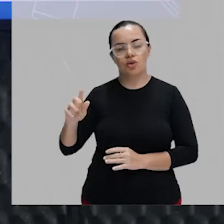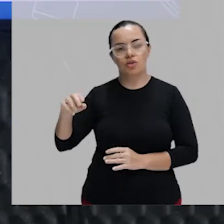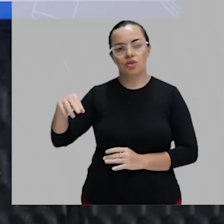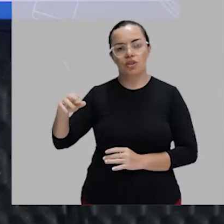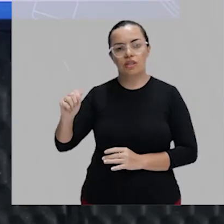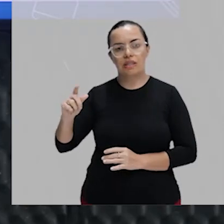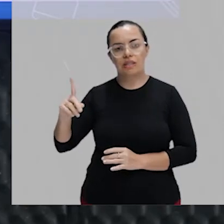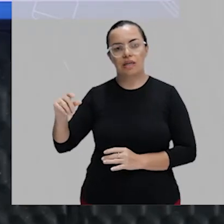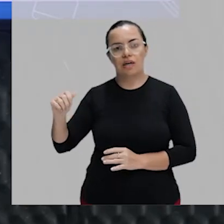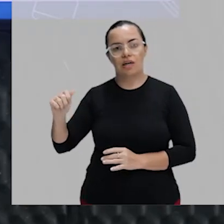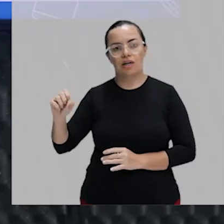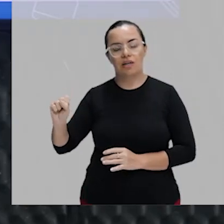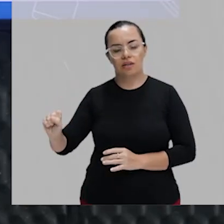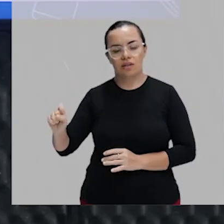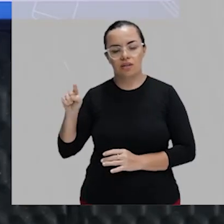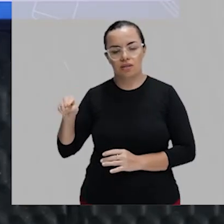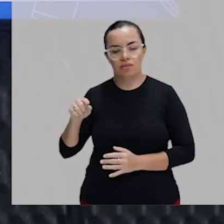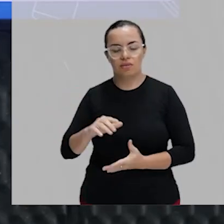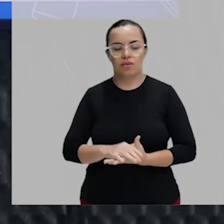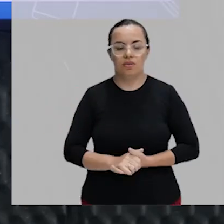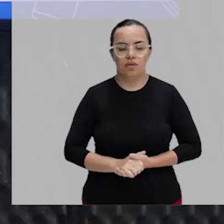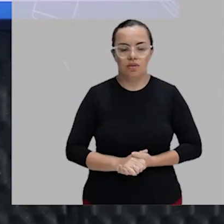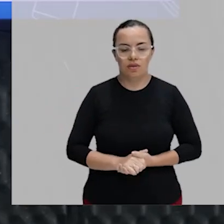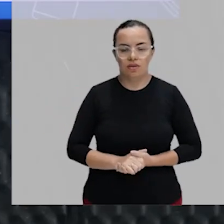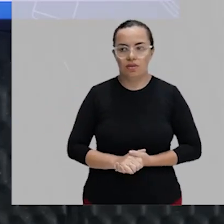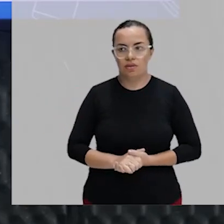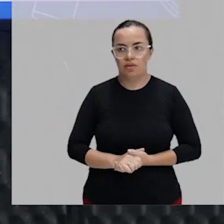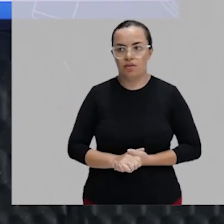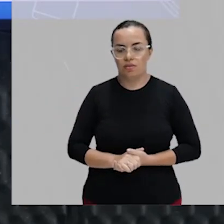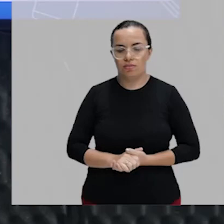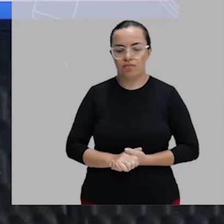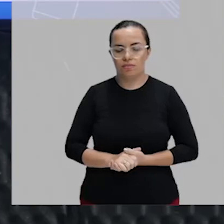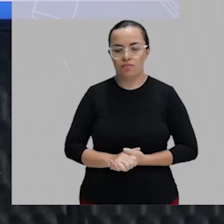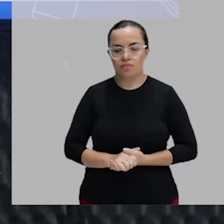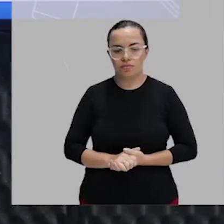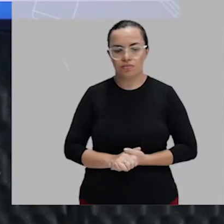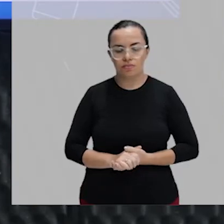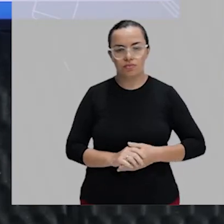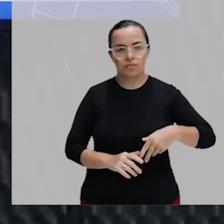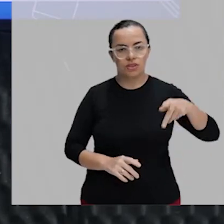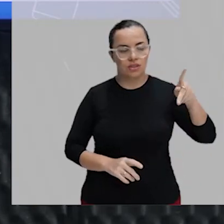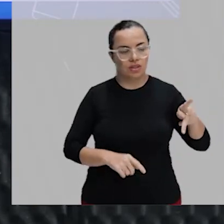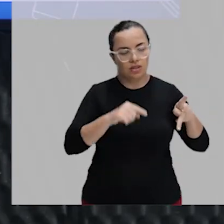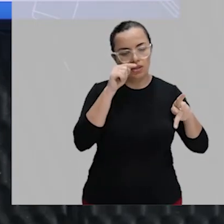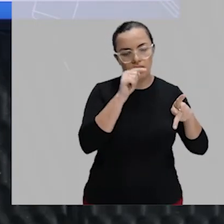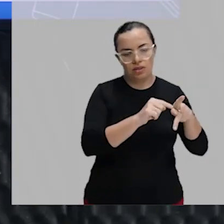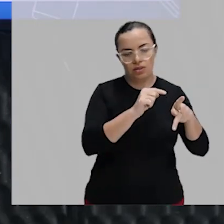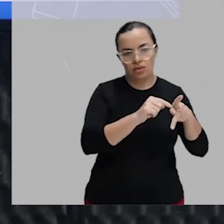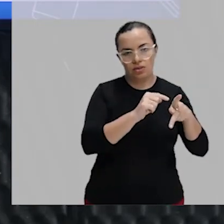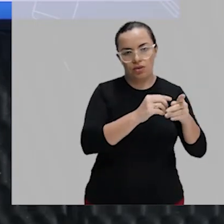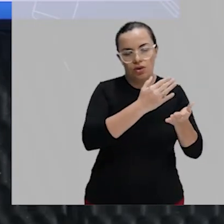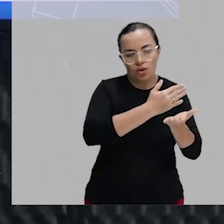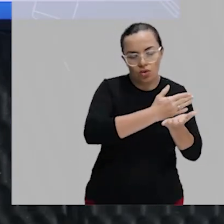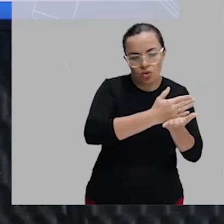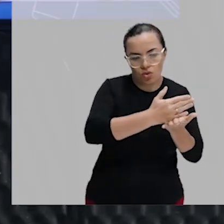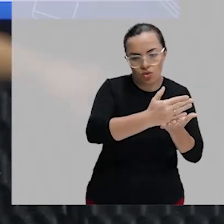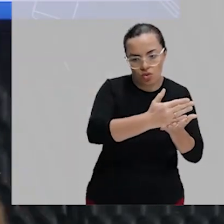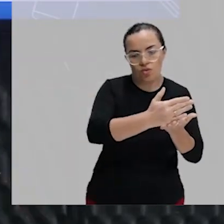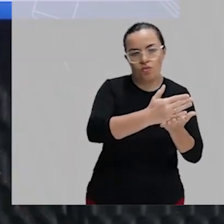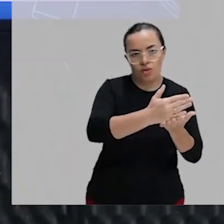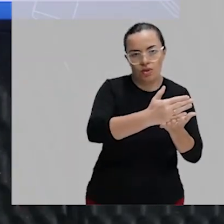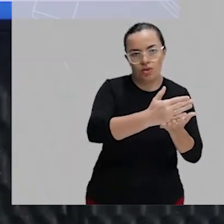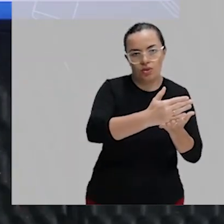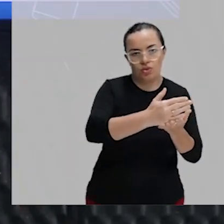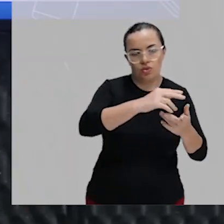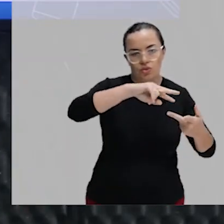Essa região aqui é a região que indica o início do gene. E essa região aqui é a região que indica o término, o fim do